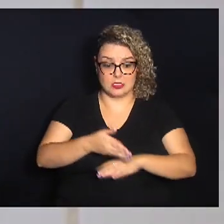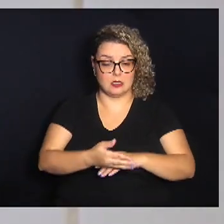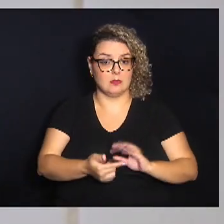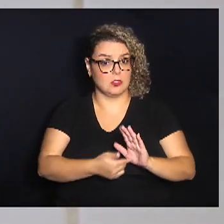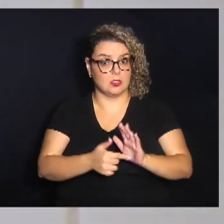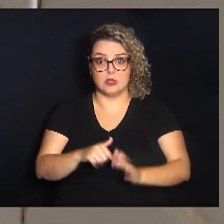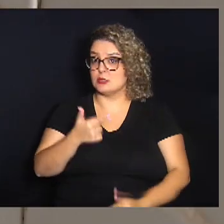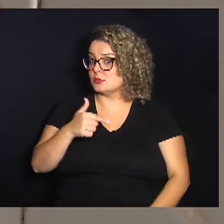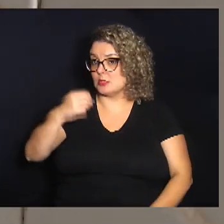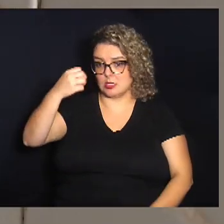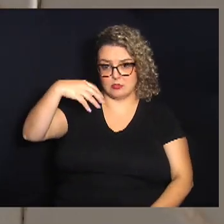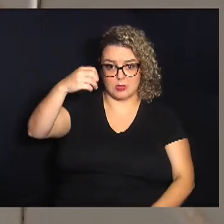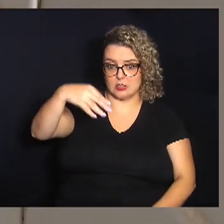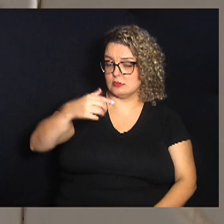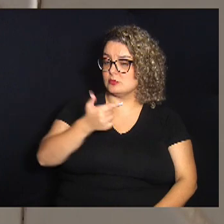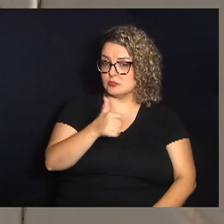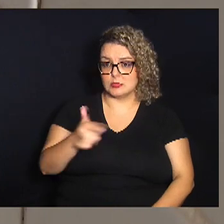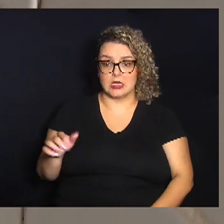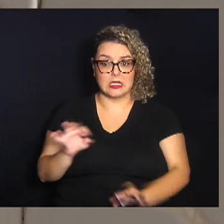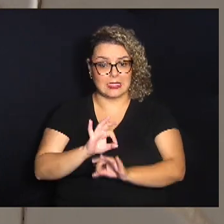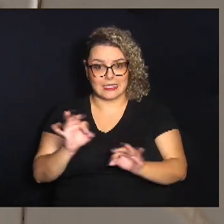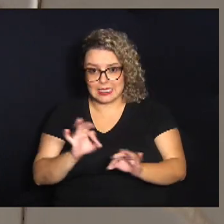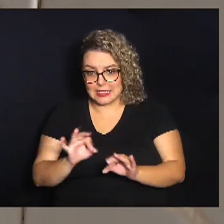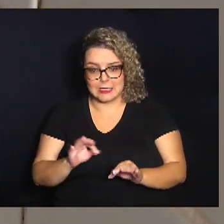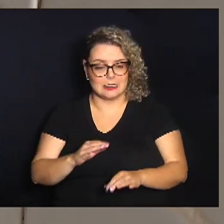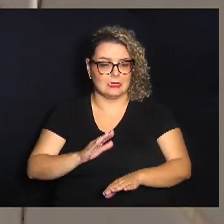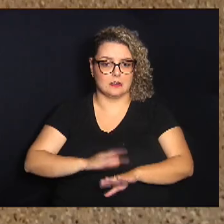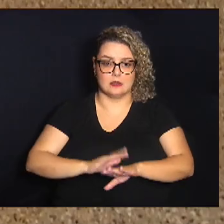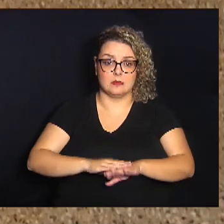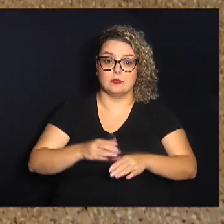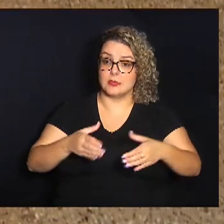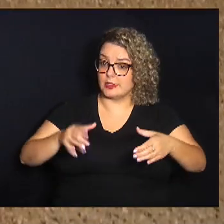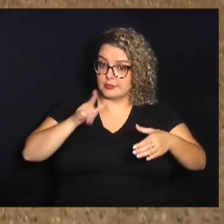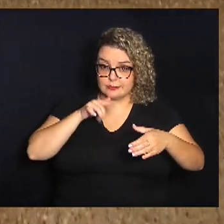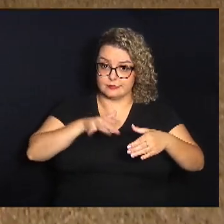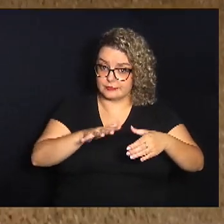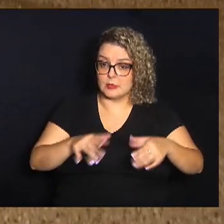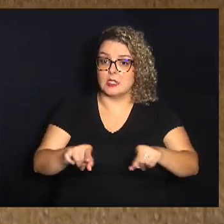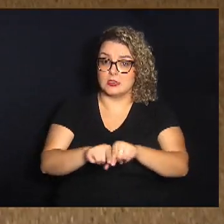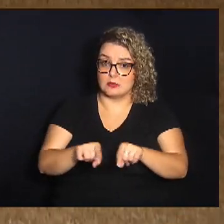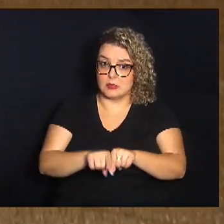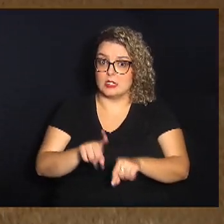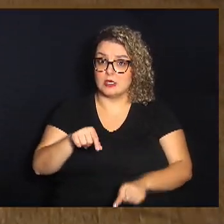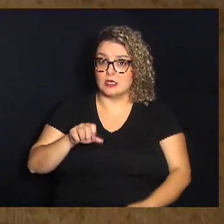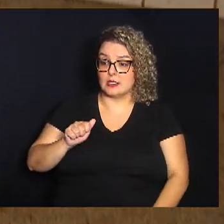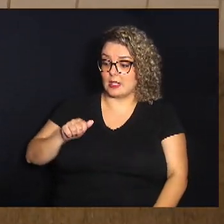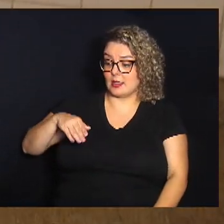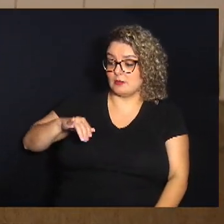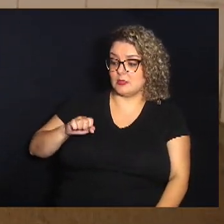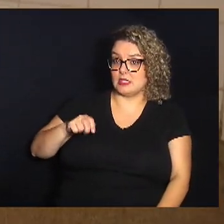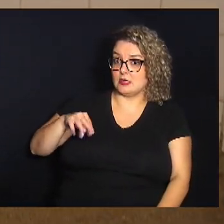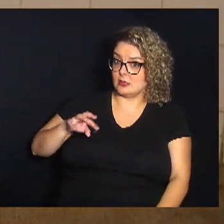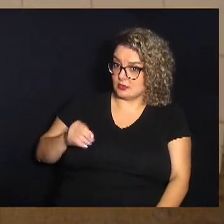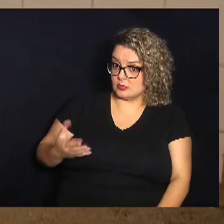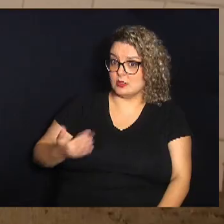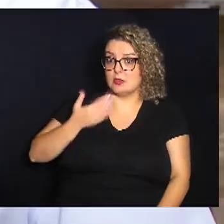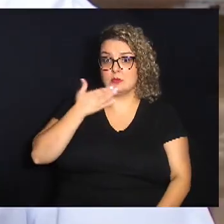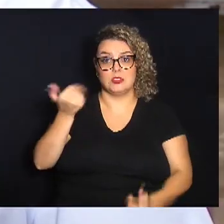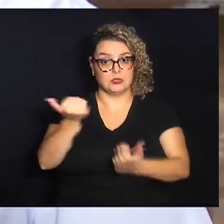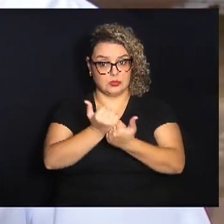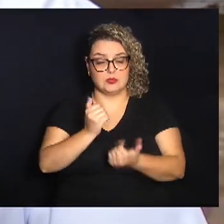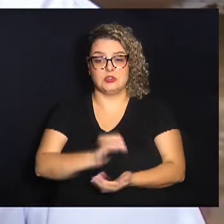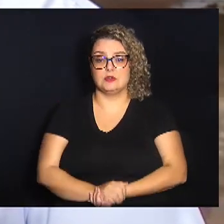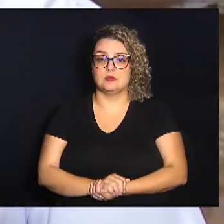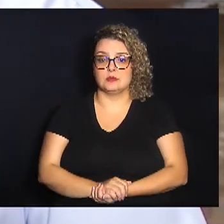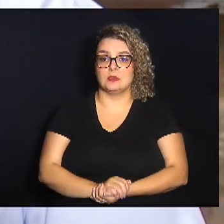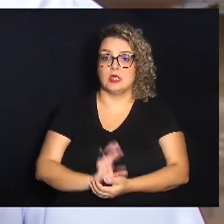tem as luzes, não tem as lâmpadas funcionando e, inclusive, a caixa d'água, que é ainda caixa de amianto. Nós vamos solicitar a substituição. Já